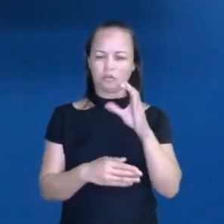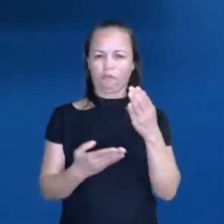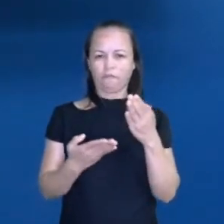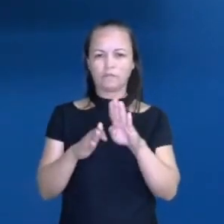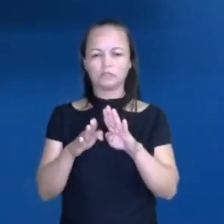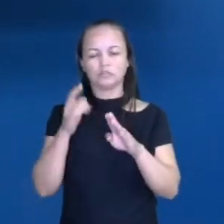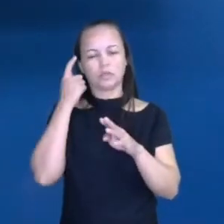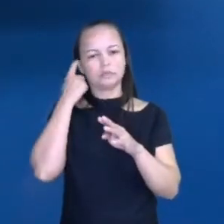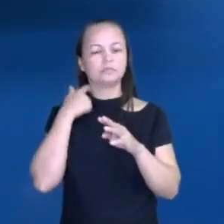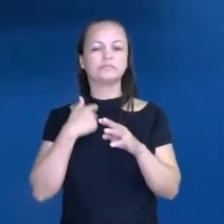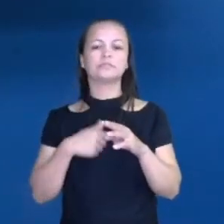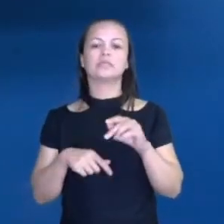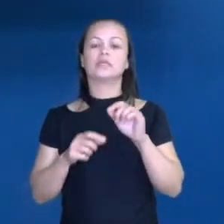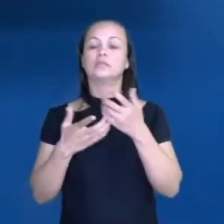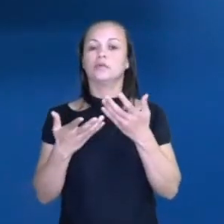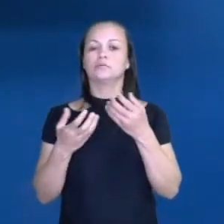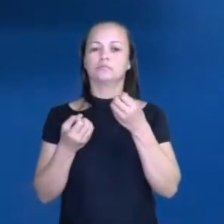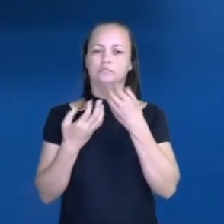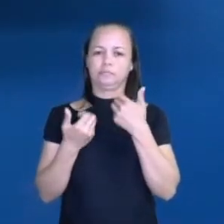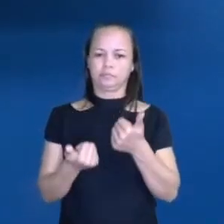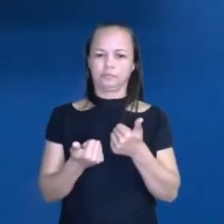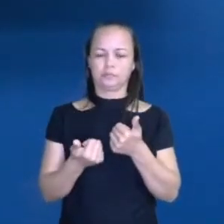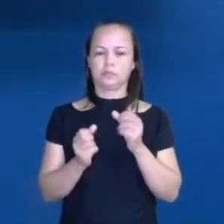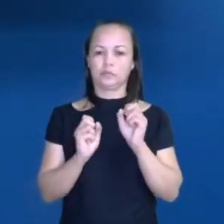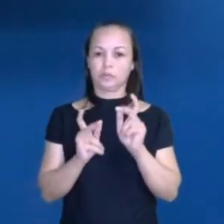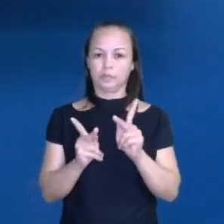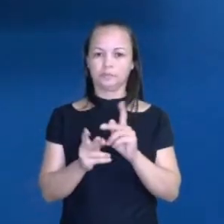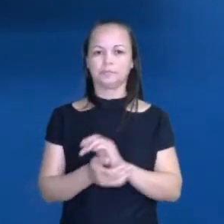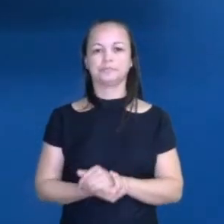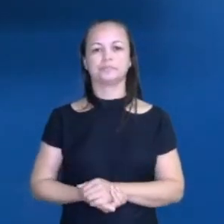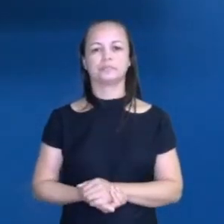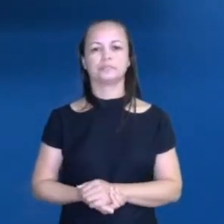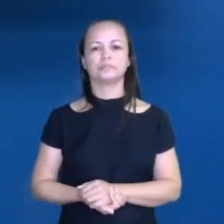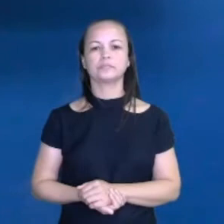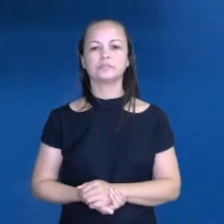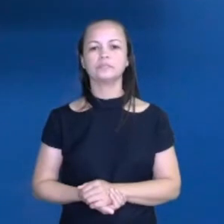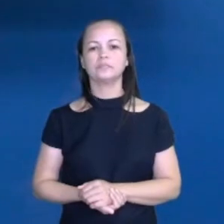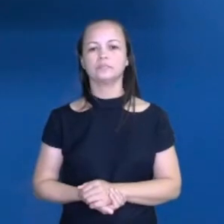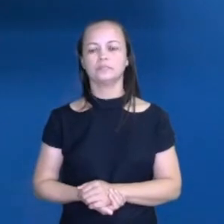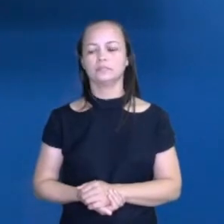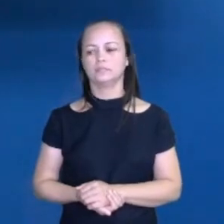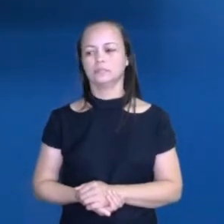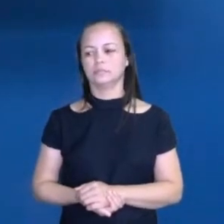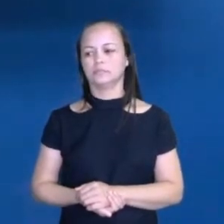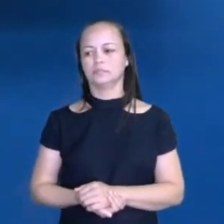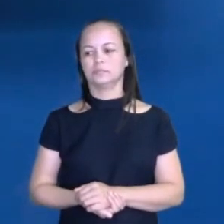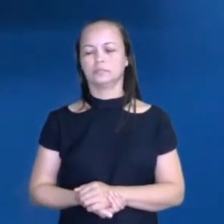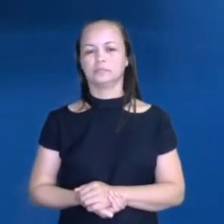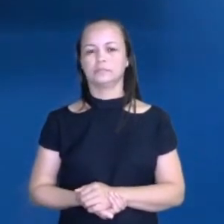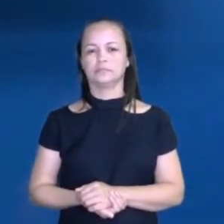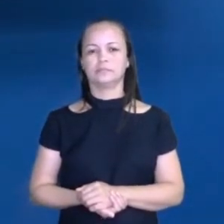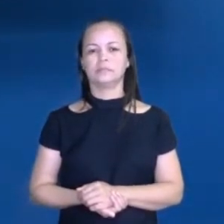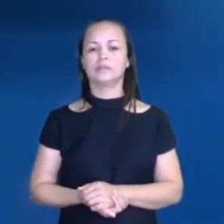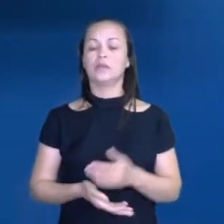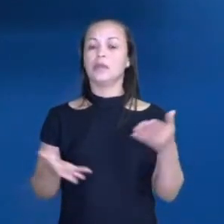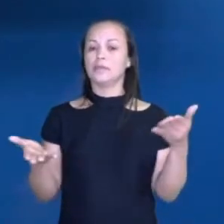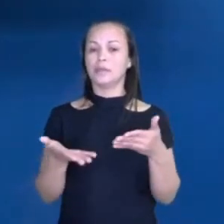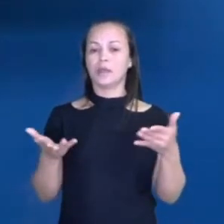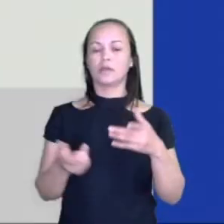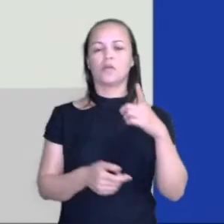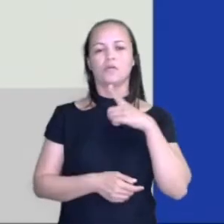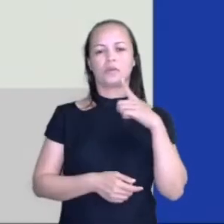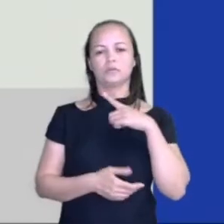Esse é um circuito aí tá bom Beleza o próximo aqui e agora eu tenho